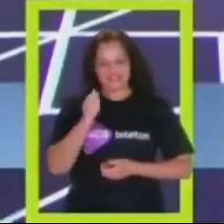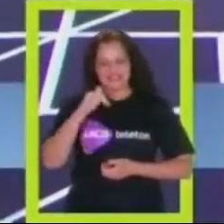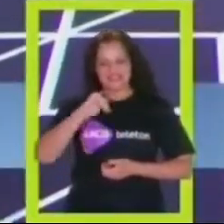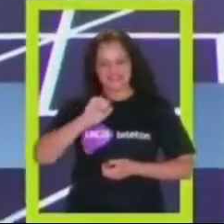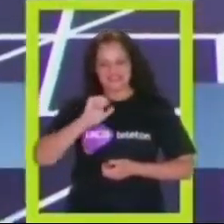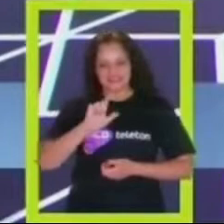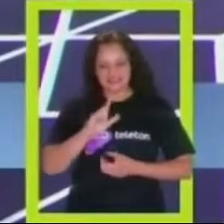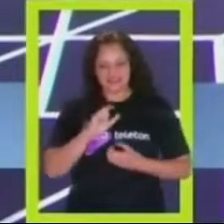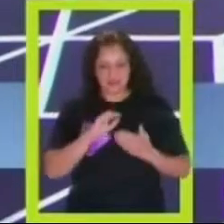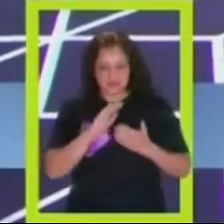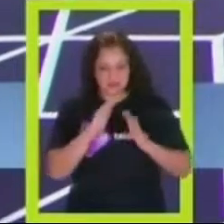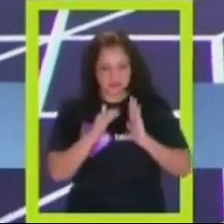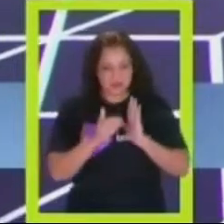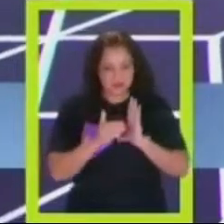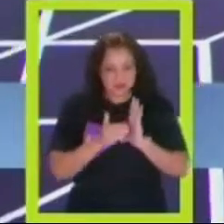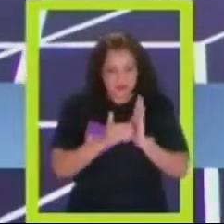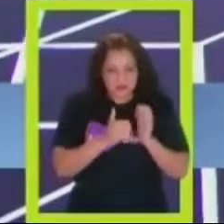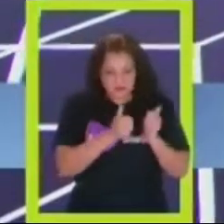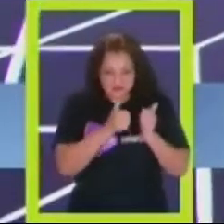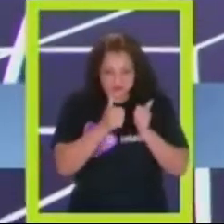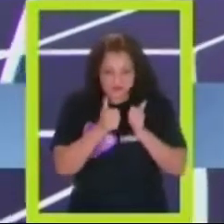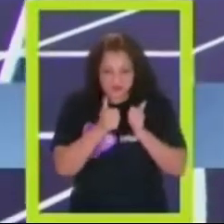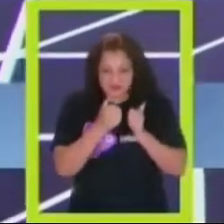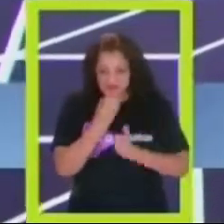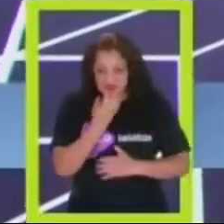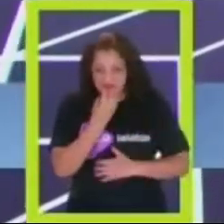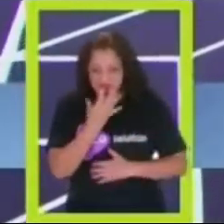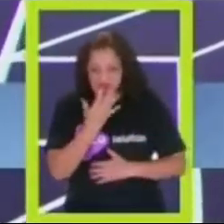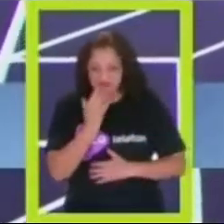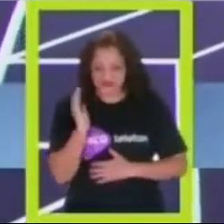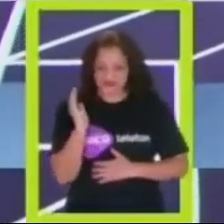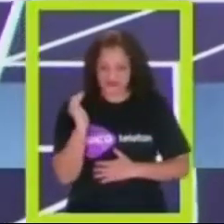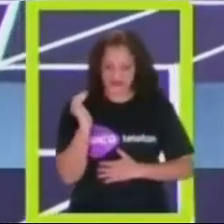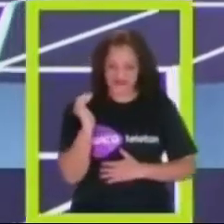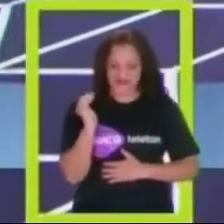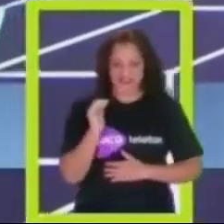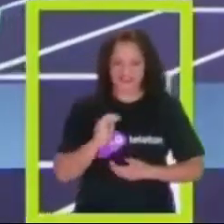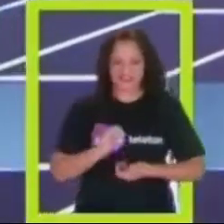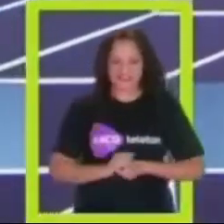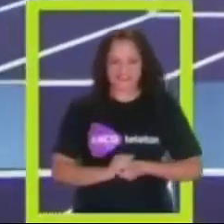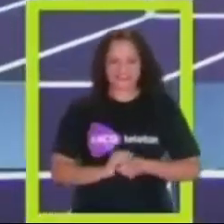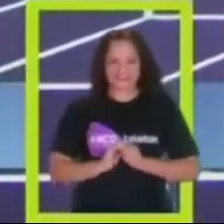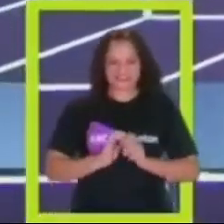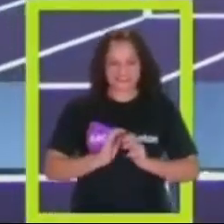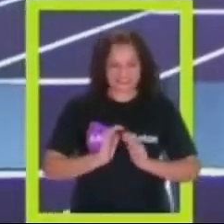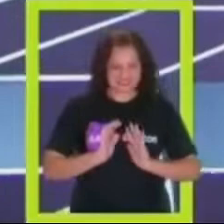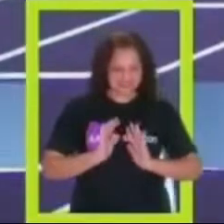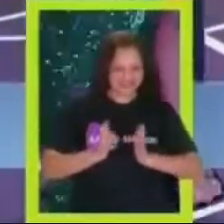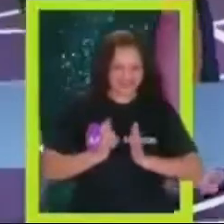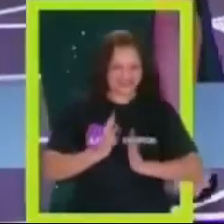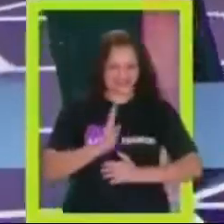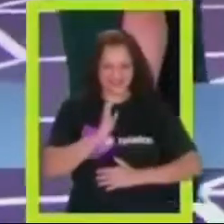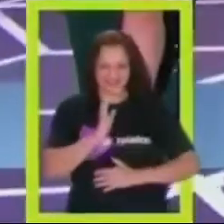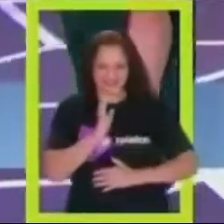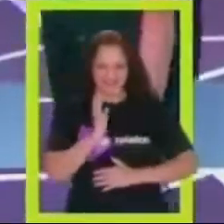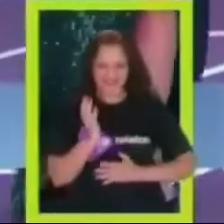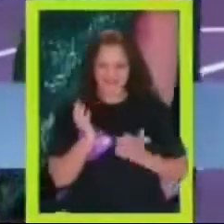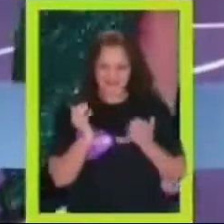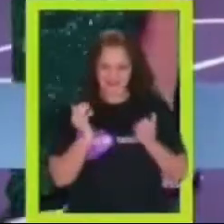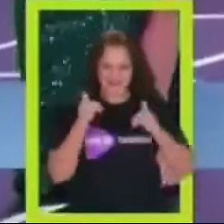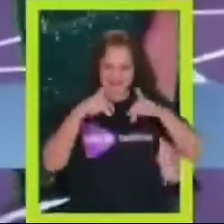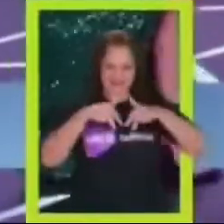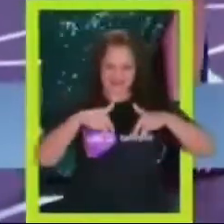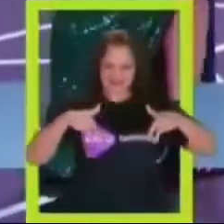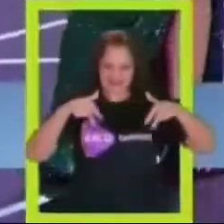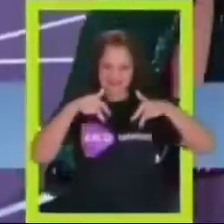Daniel? Vamos pra frente. Vamos. Já conheço. Vamos pra frente, por favor.